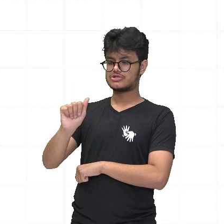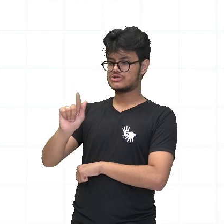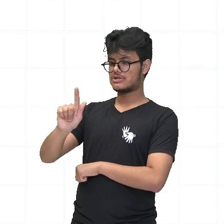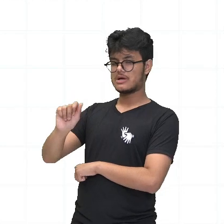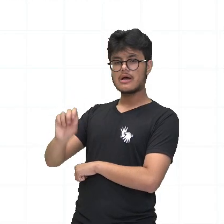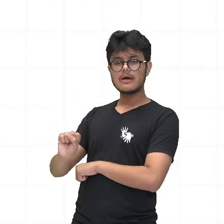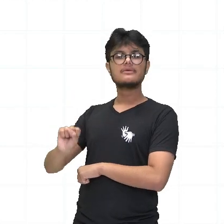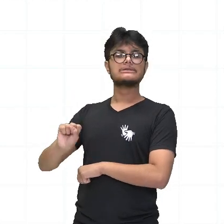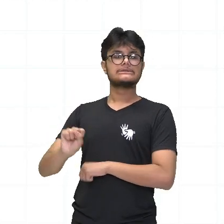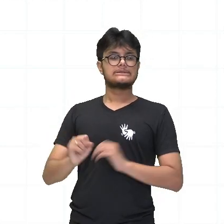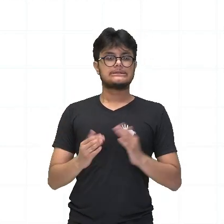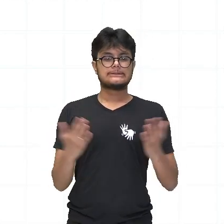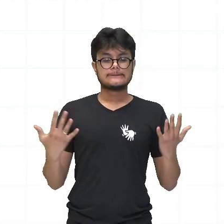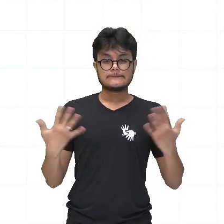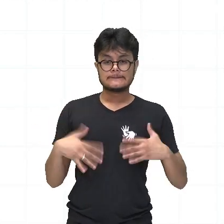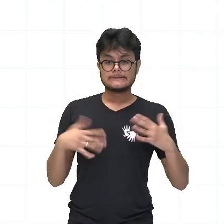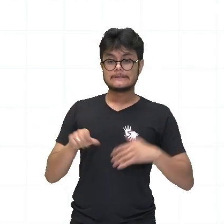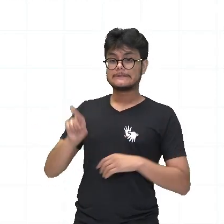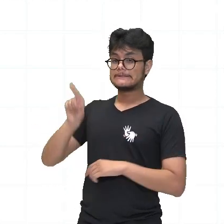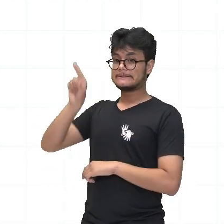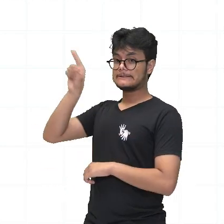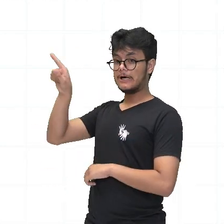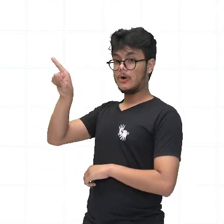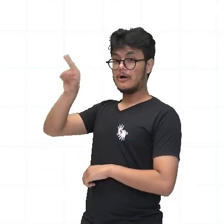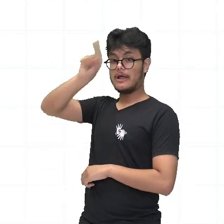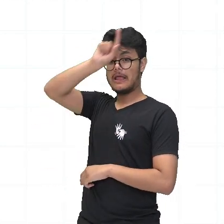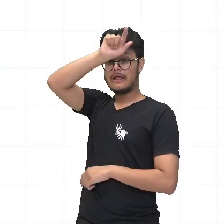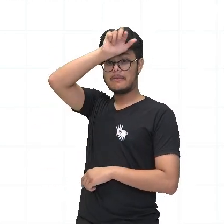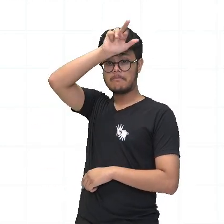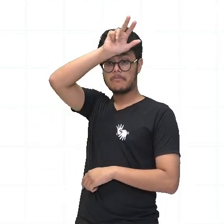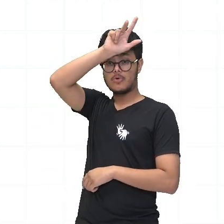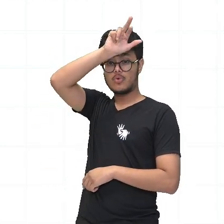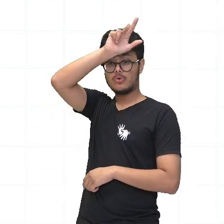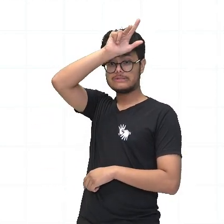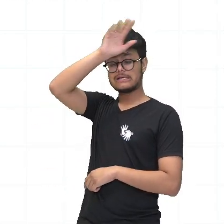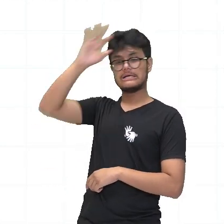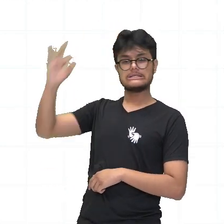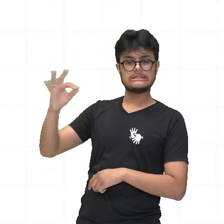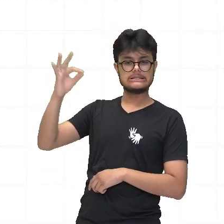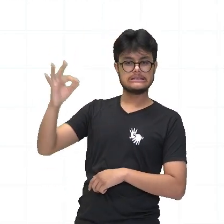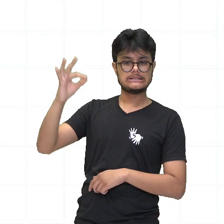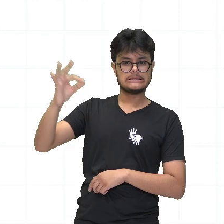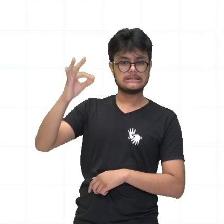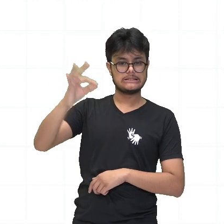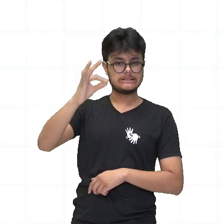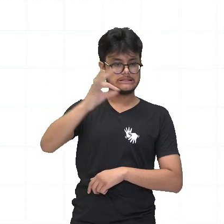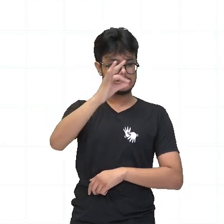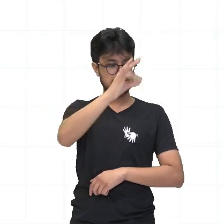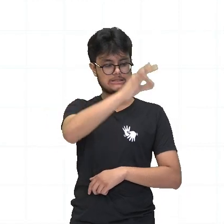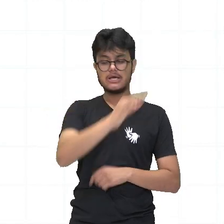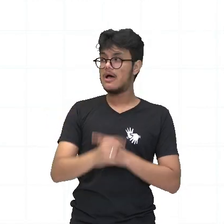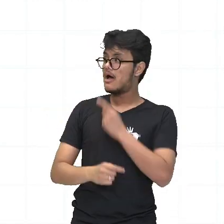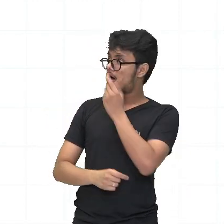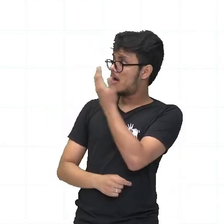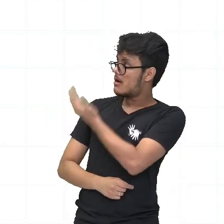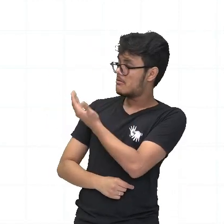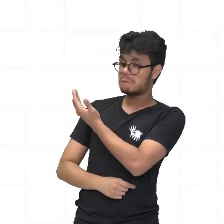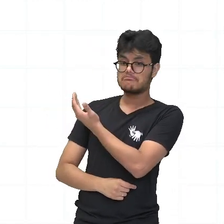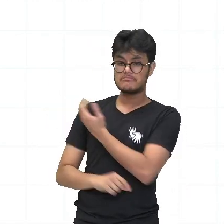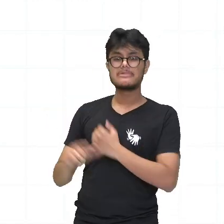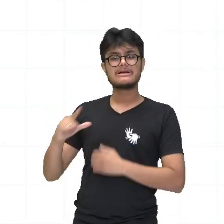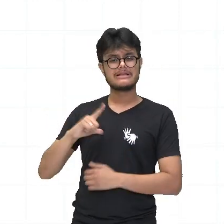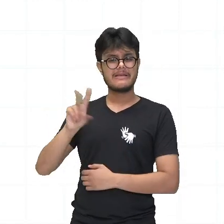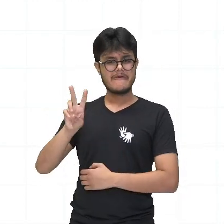aí a famosa doença de Chagas, né? Então, a gente observa aí nessa imagem um outro exemplo de vetor,